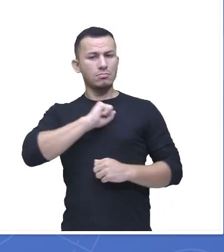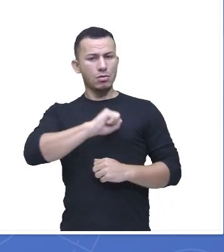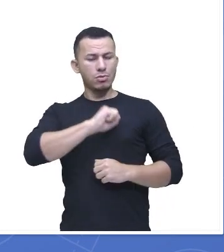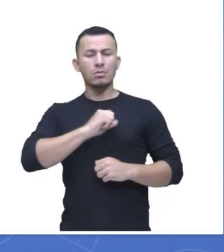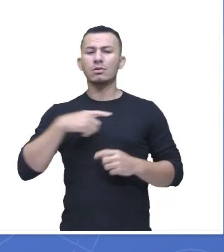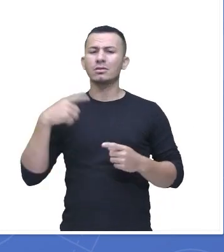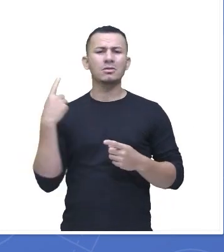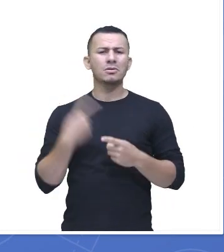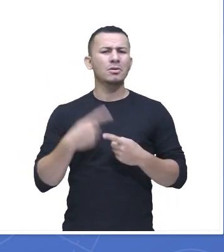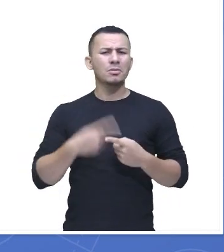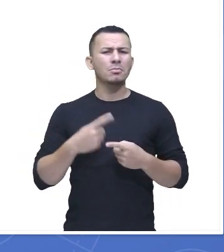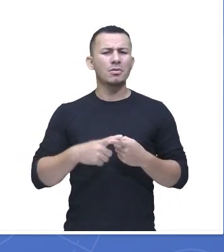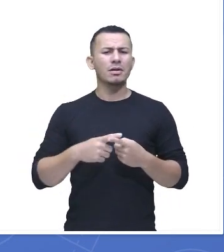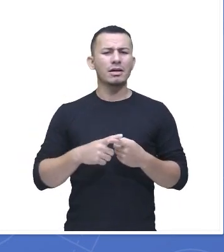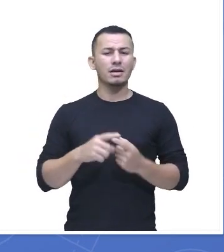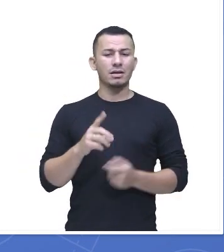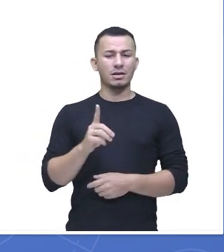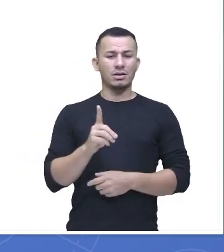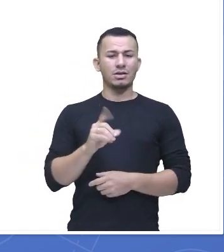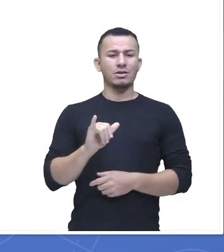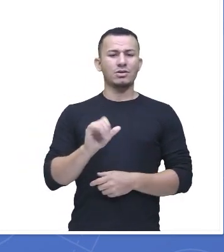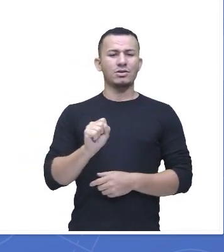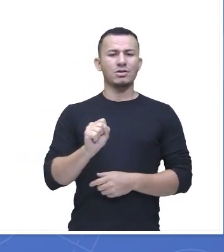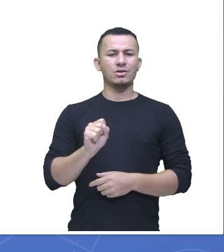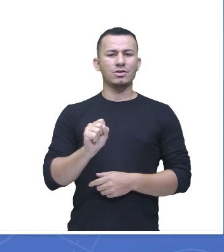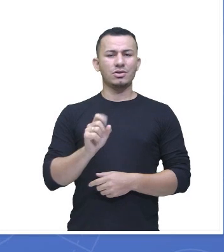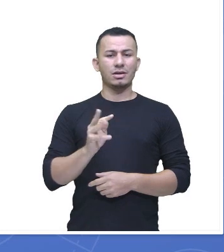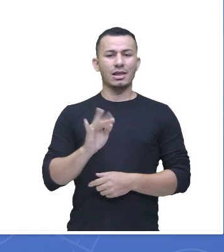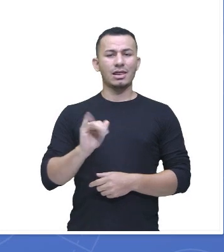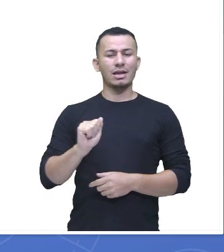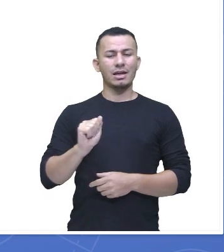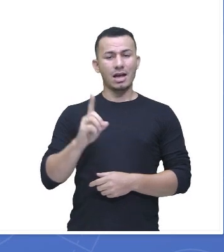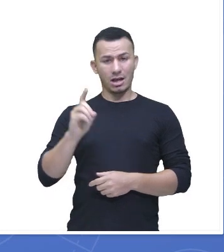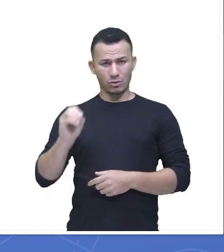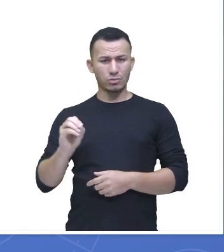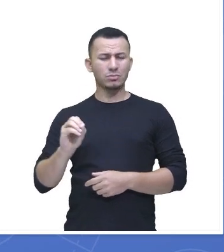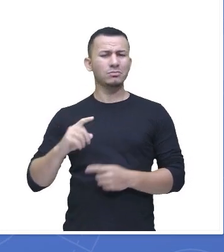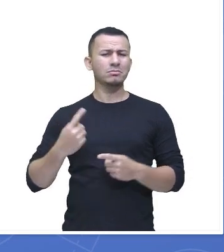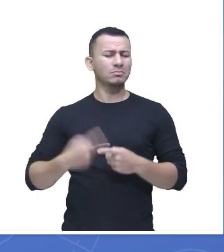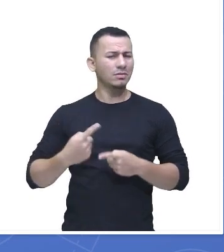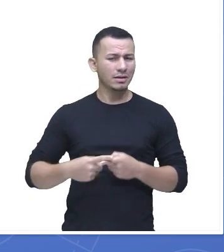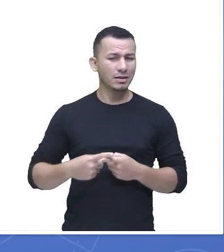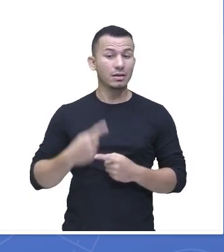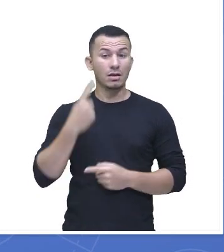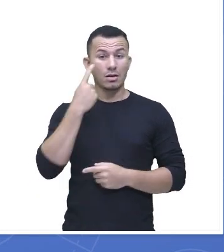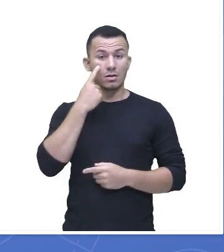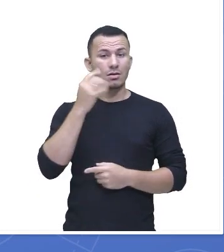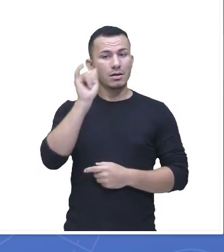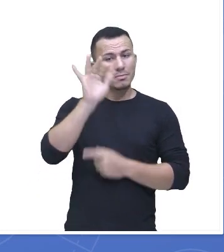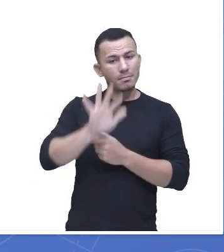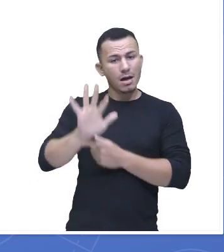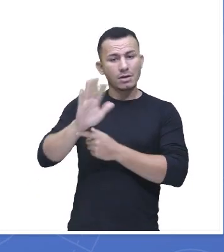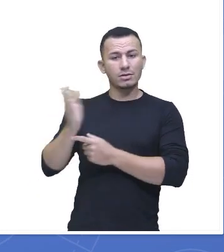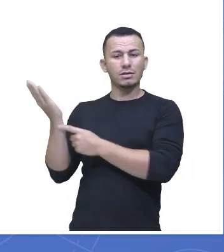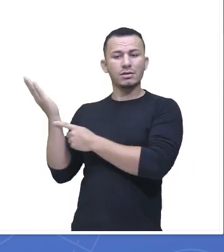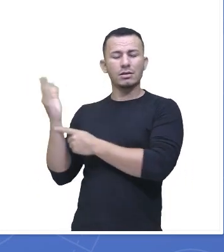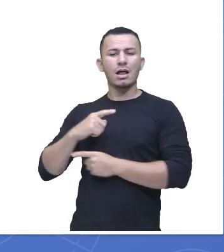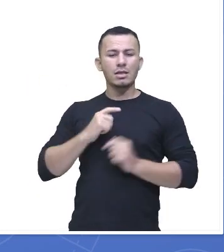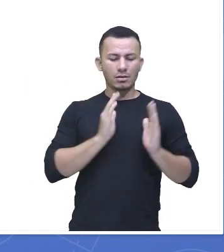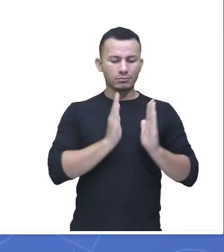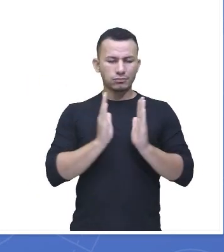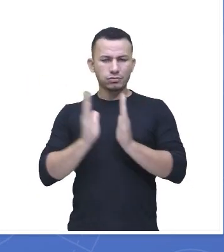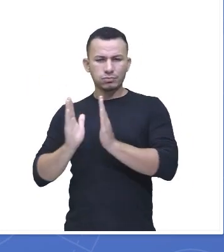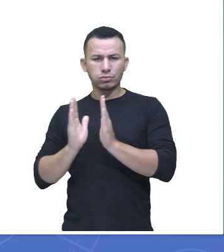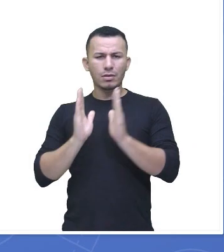que será que ele se chama de estriado? Porque quando vocês verem ali a imagem, vocês vão ver que ele possui aí bandas claras